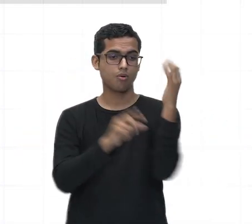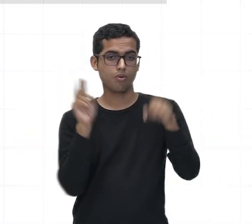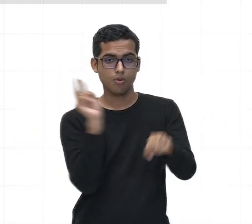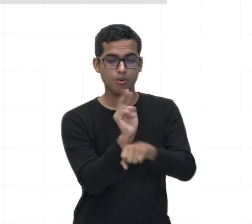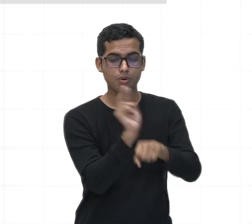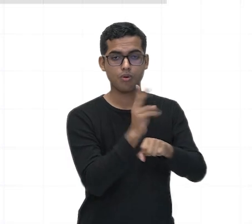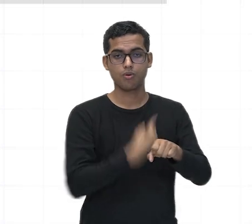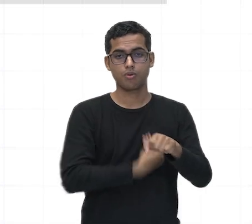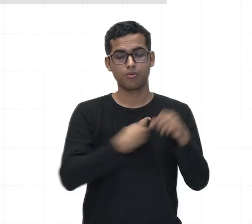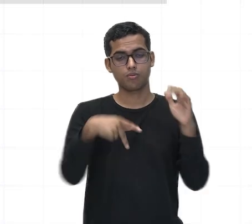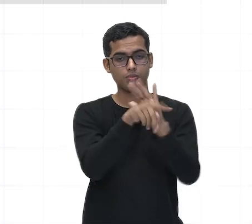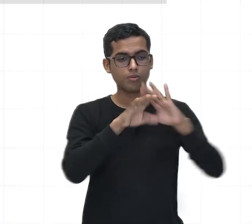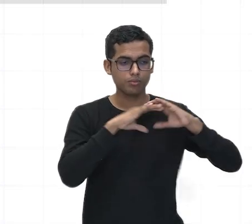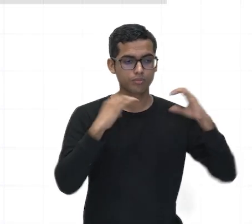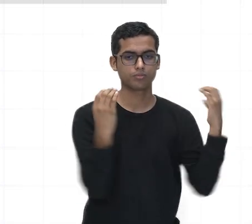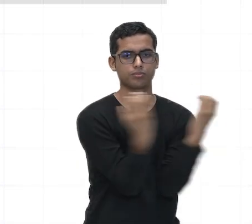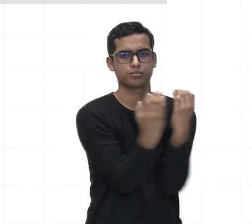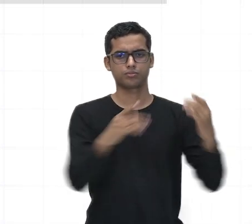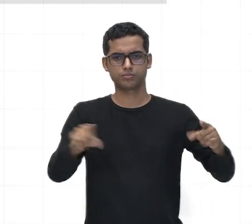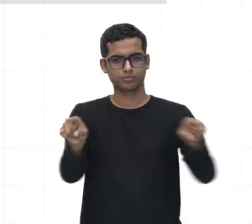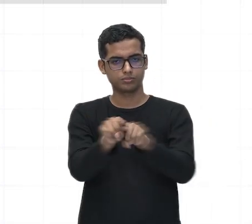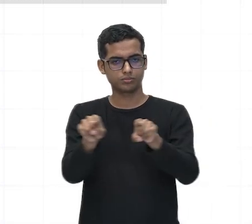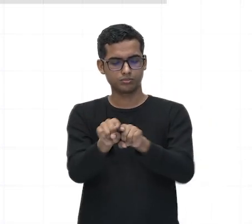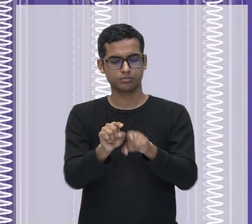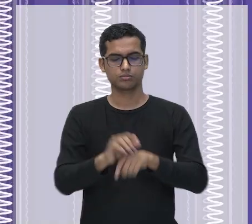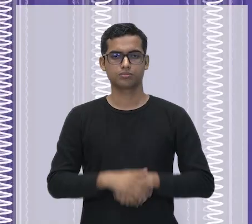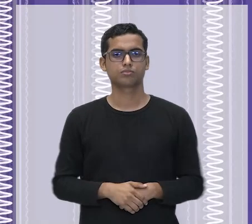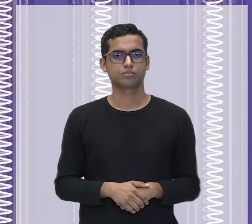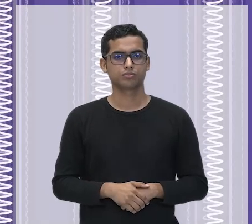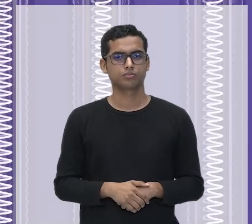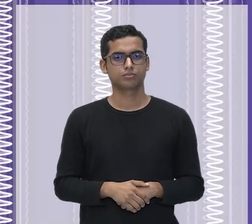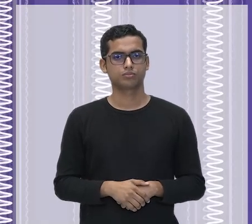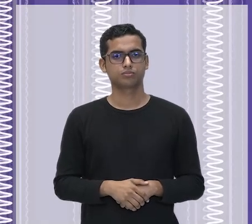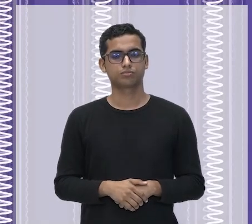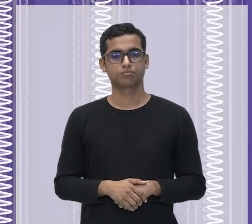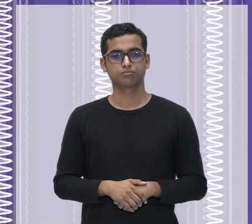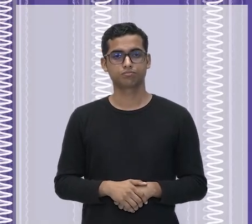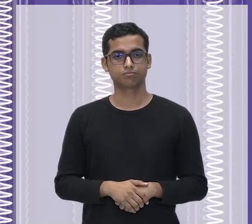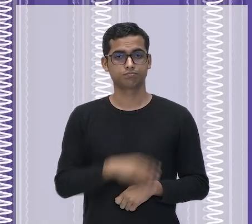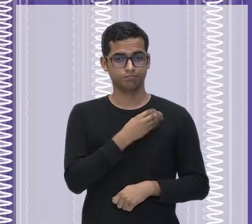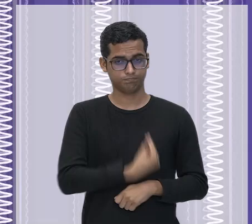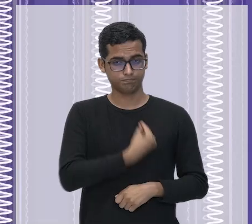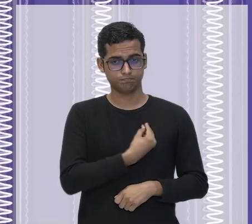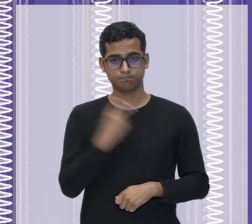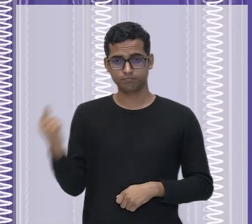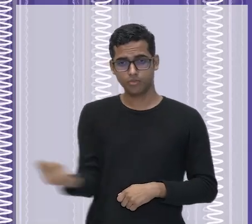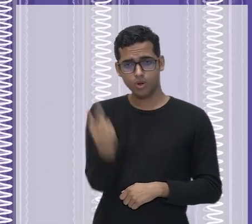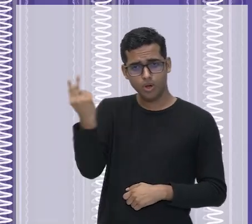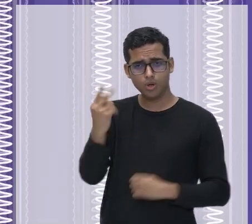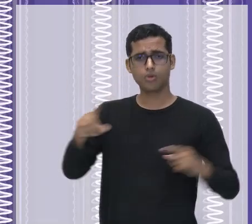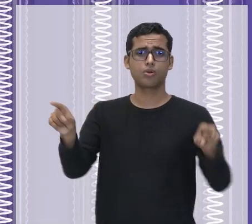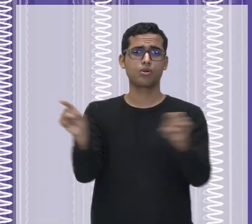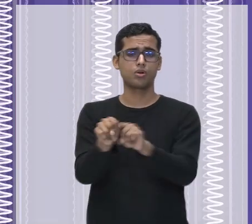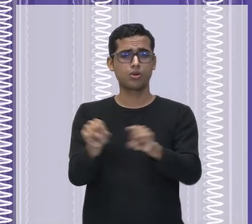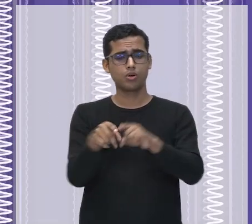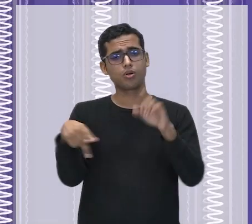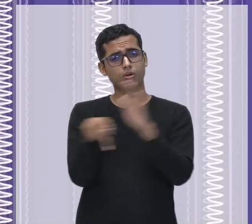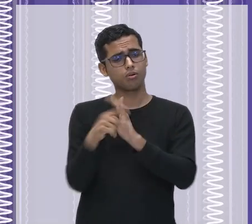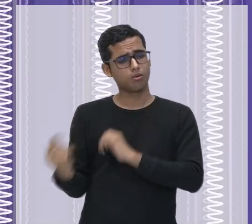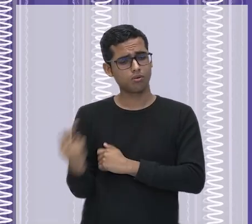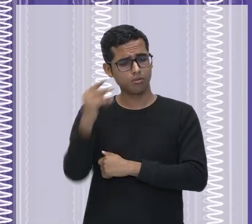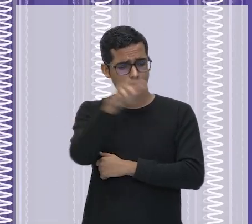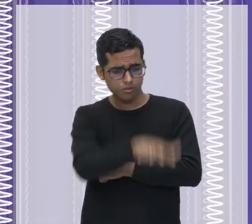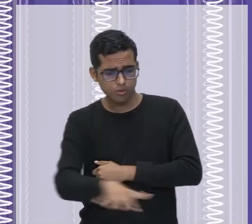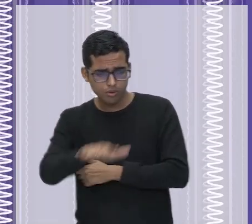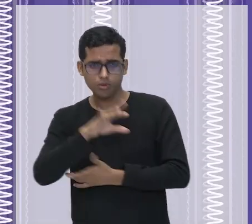vivem suas comunidades. Né? À medida em que se valoriza a vida, também se valoriza o meio ambiente,